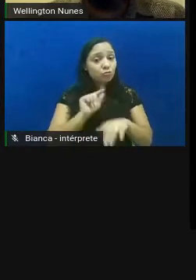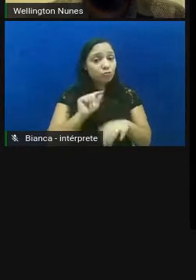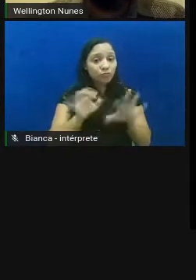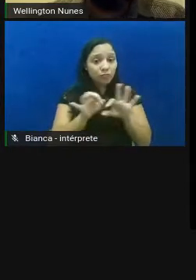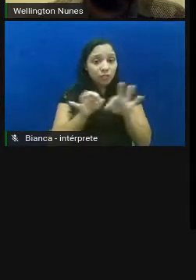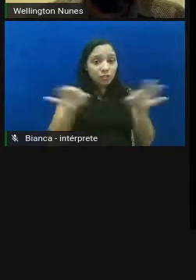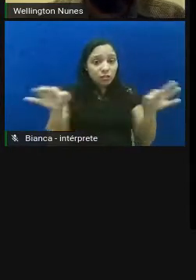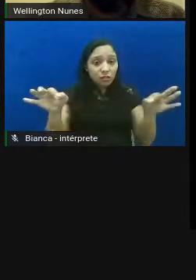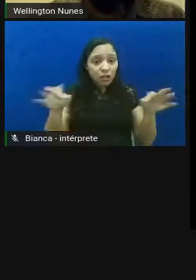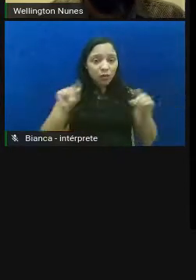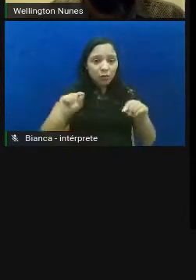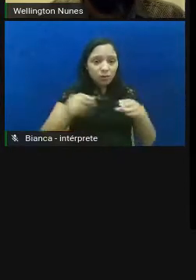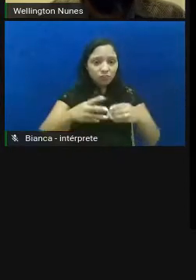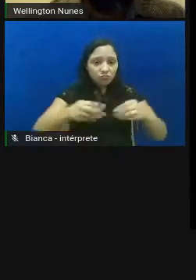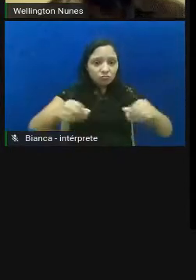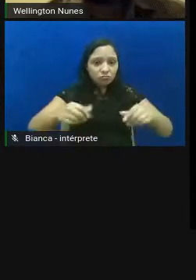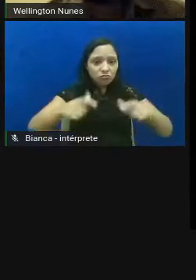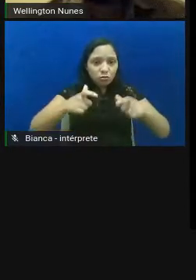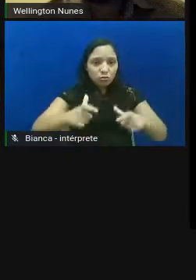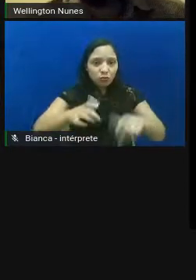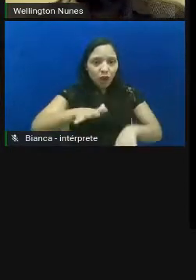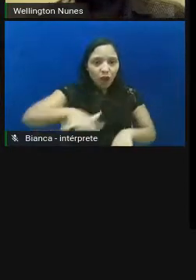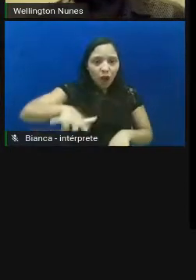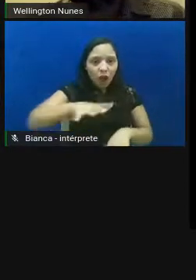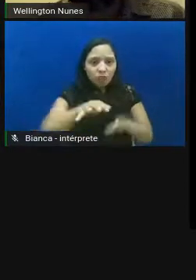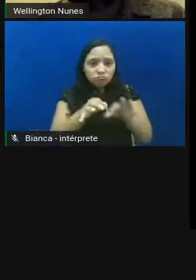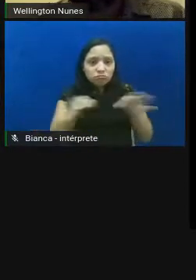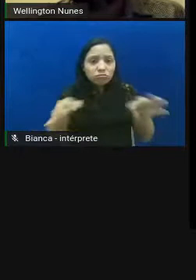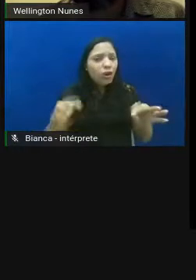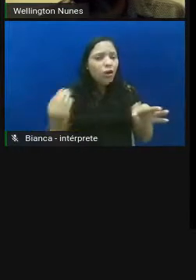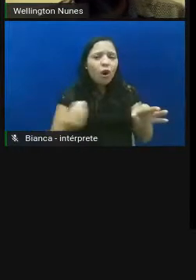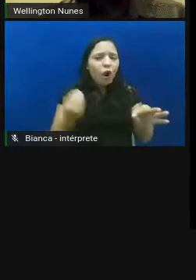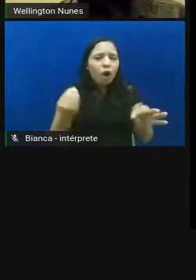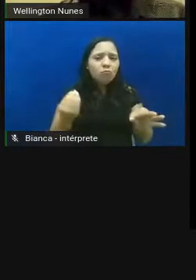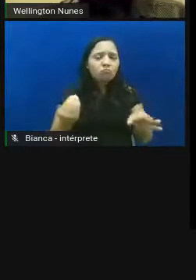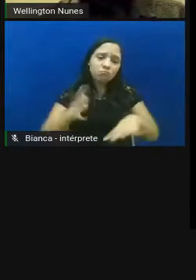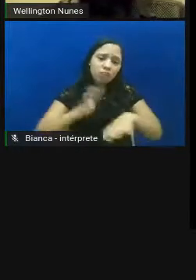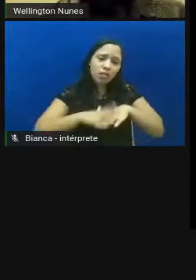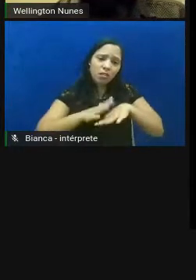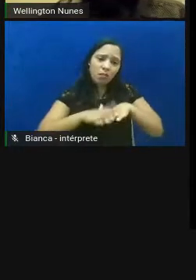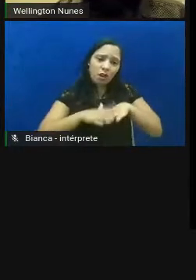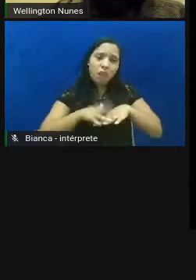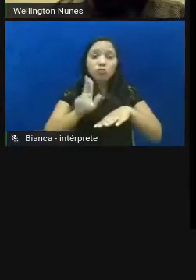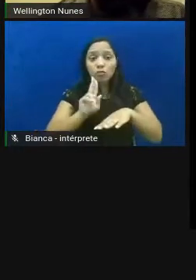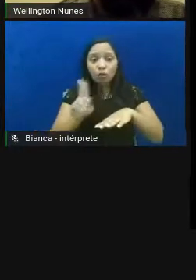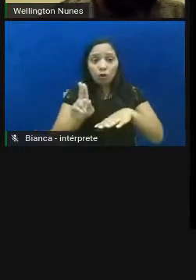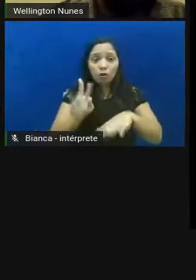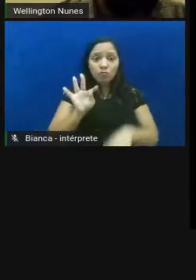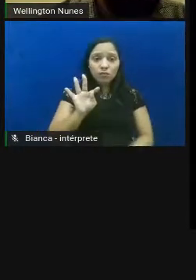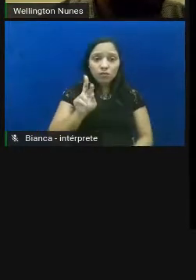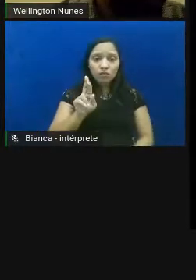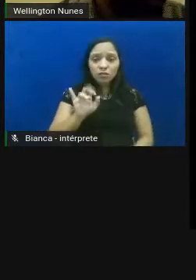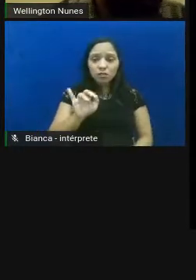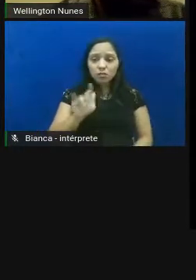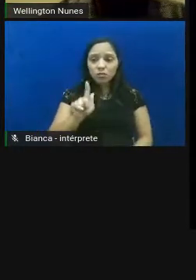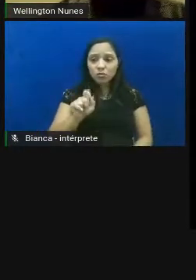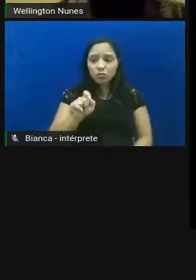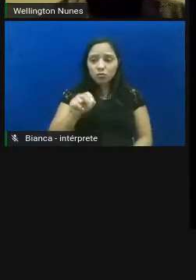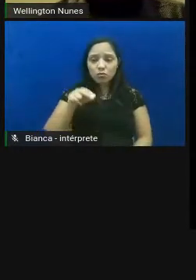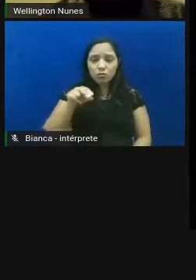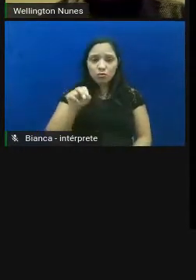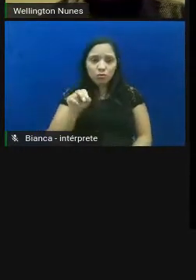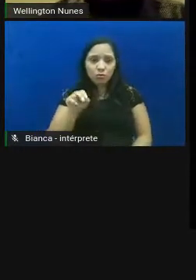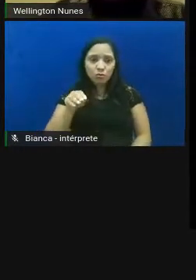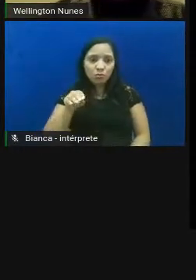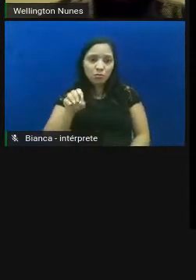da Terra por meio basicamente, da matemática, trigonometria. Então você tem de equipamentos mais antigos e até os